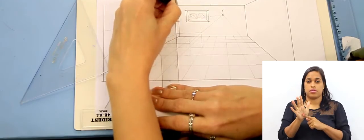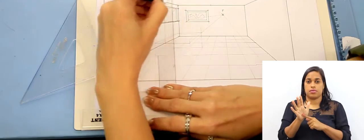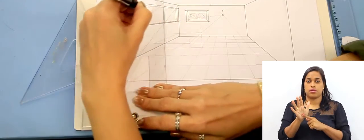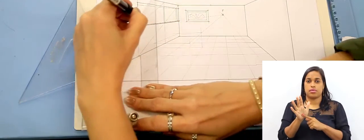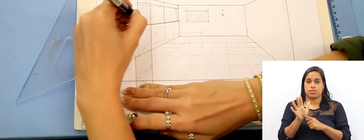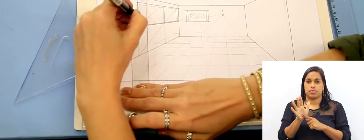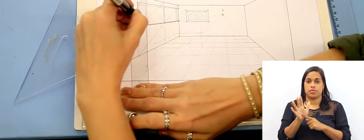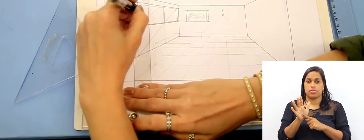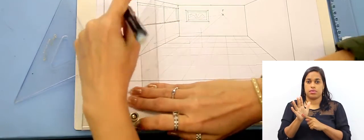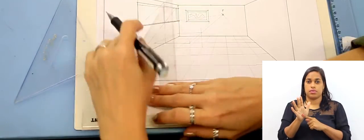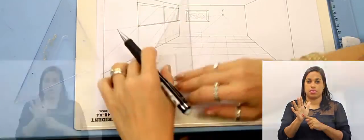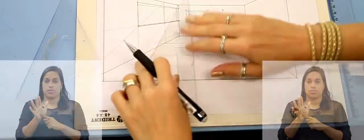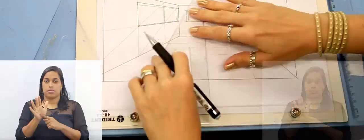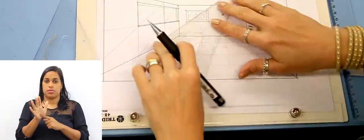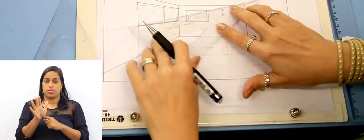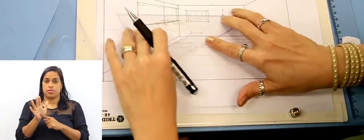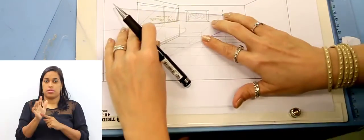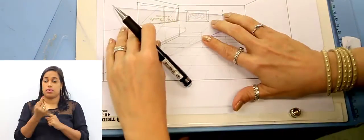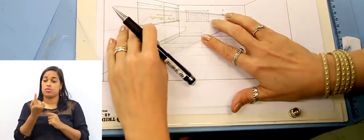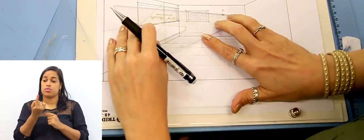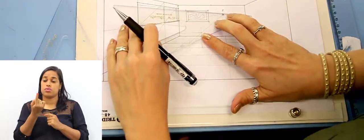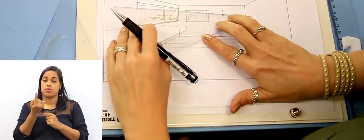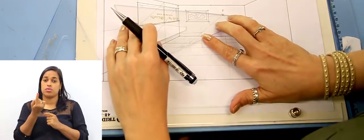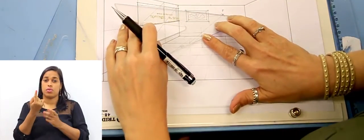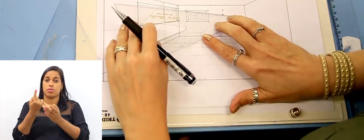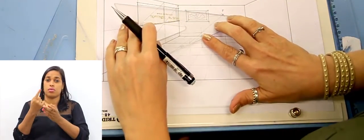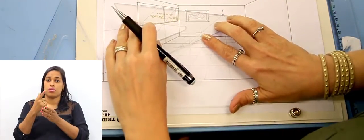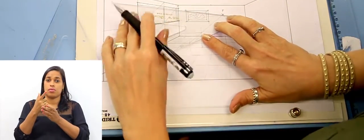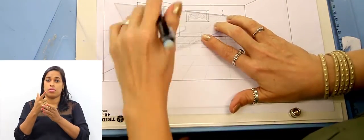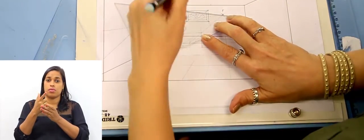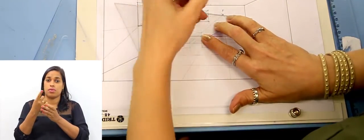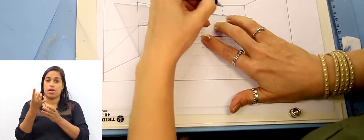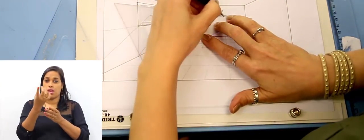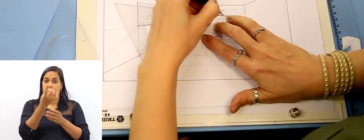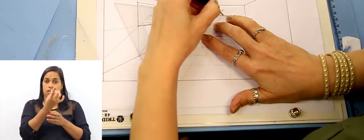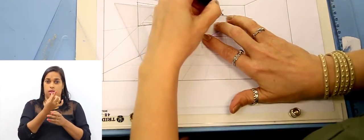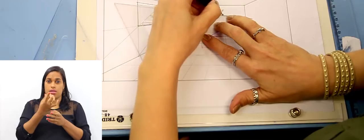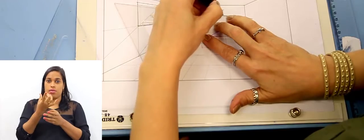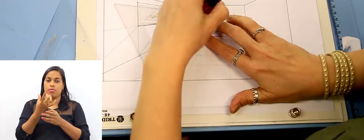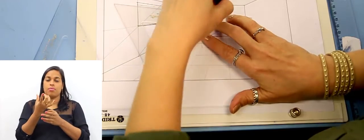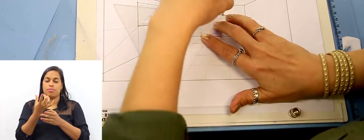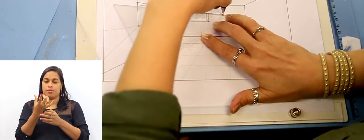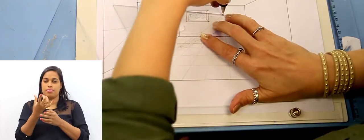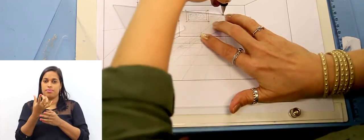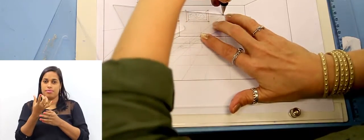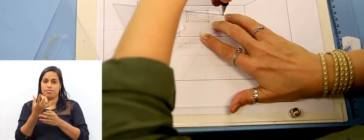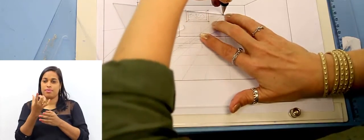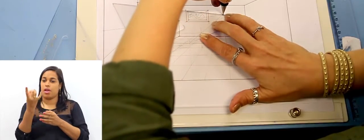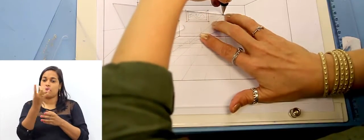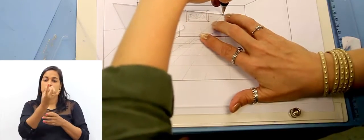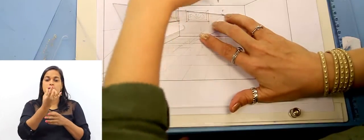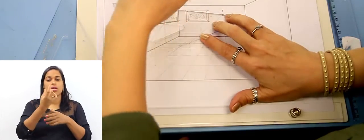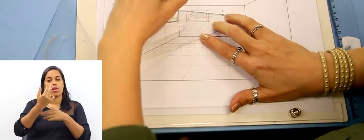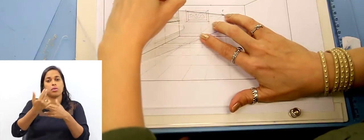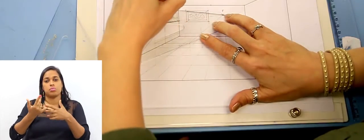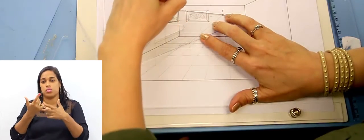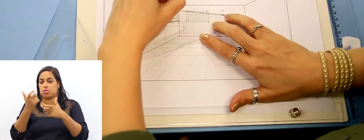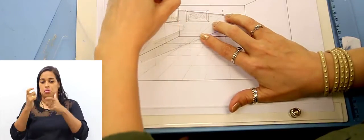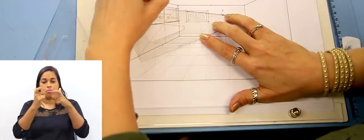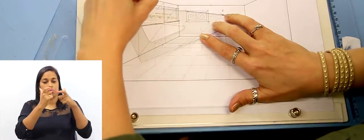apenas como posicionar o elemento. Aí, vocês podem posicionar